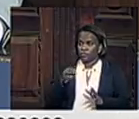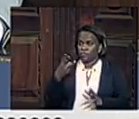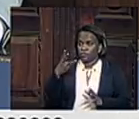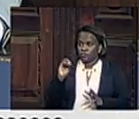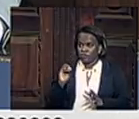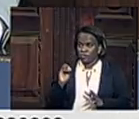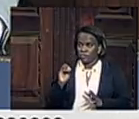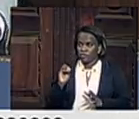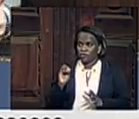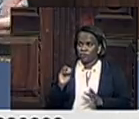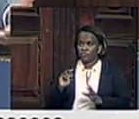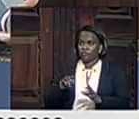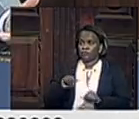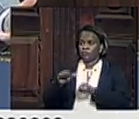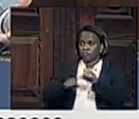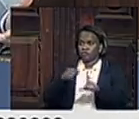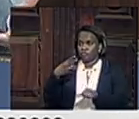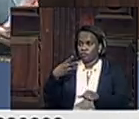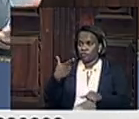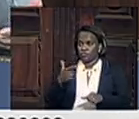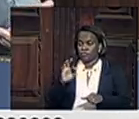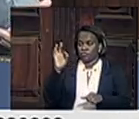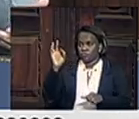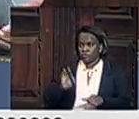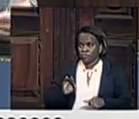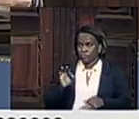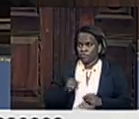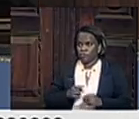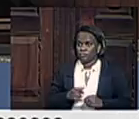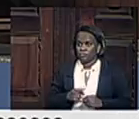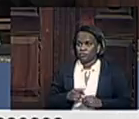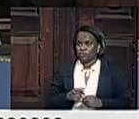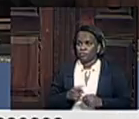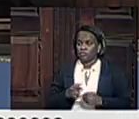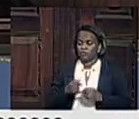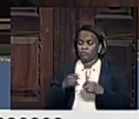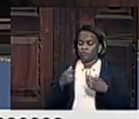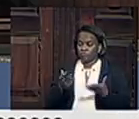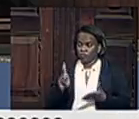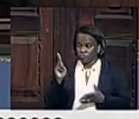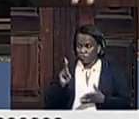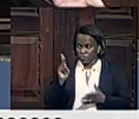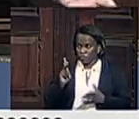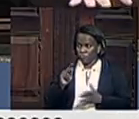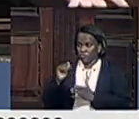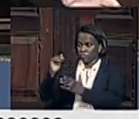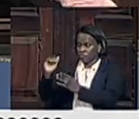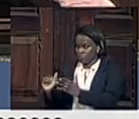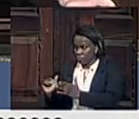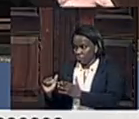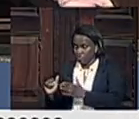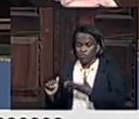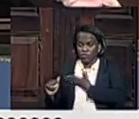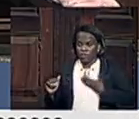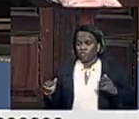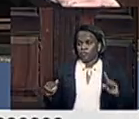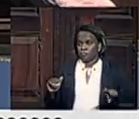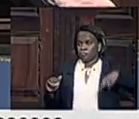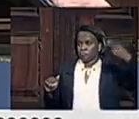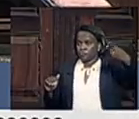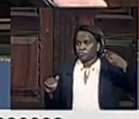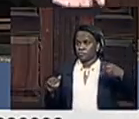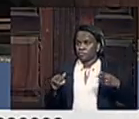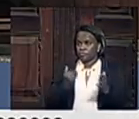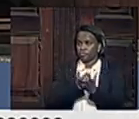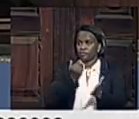30% para 32%. Se a Petrobras abaixa de um lado, o governo do